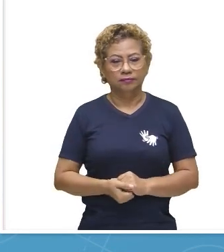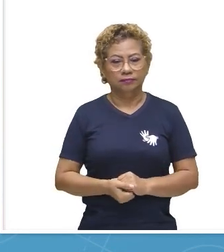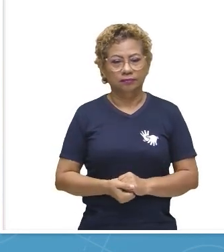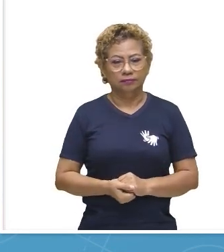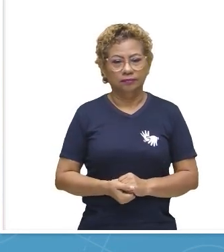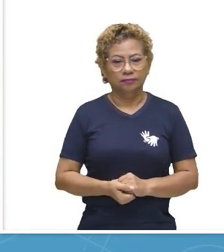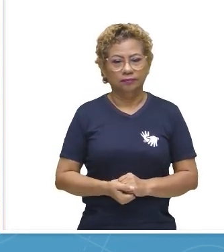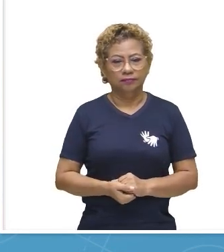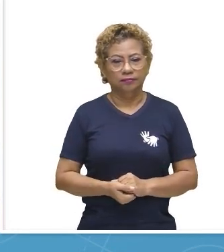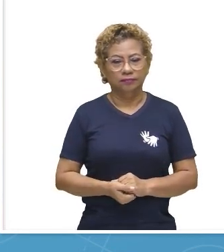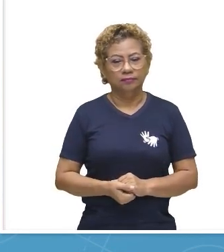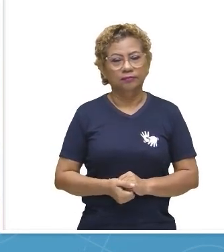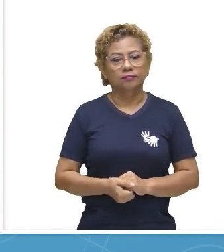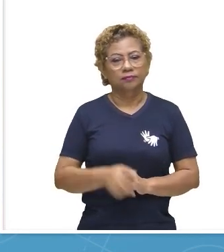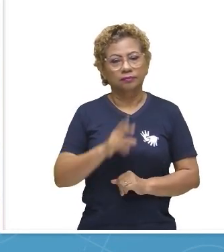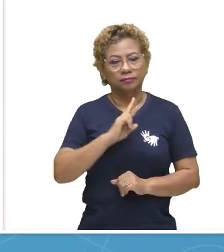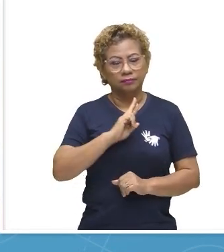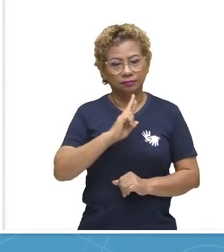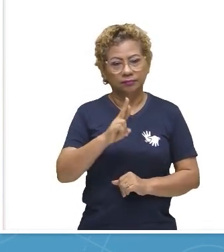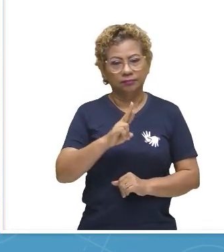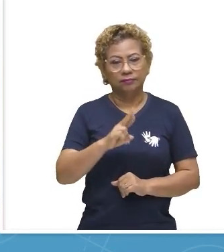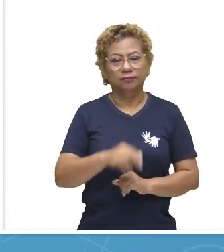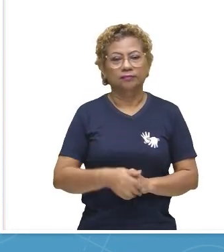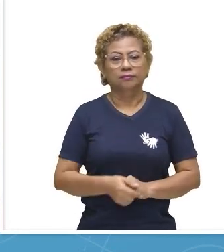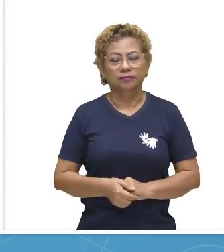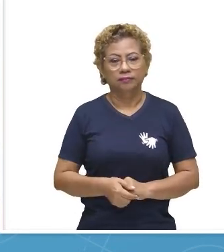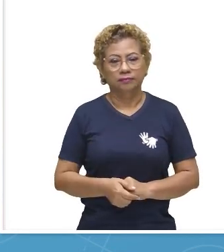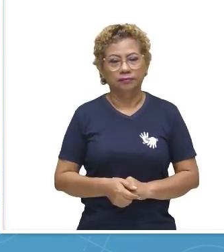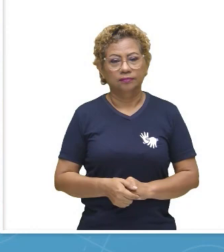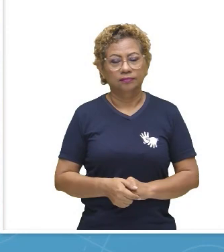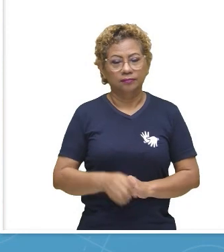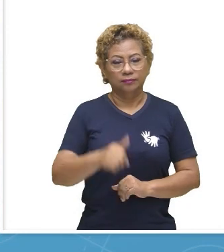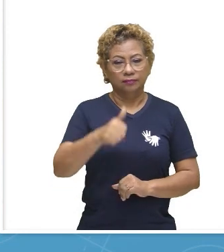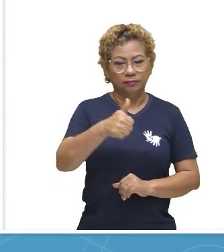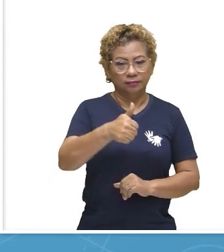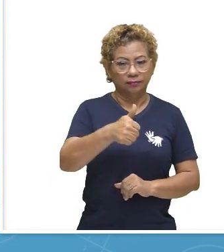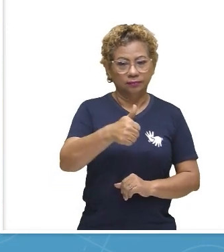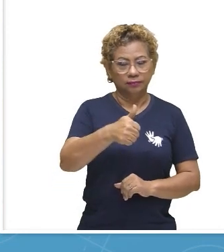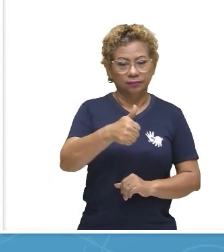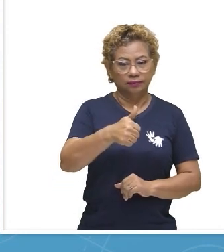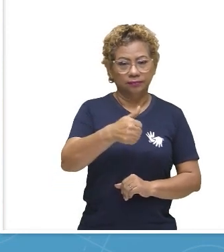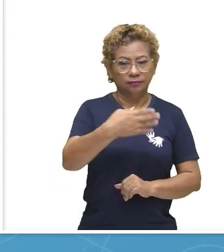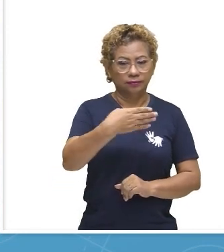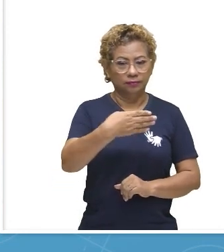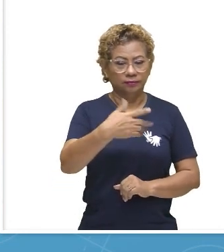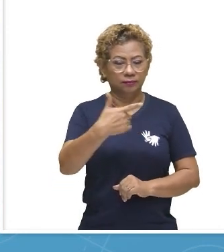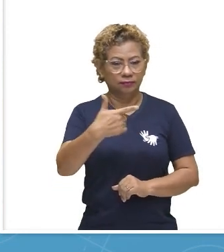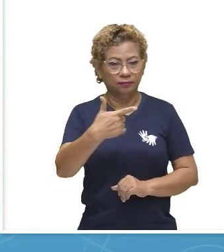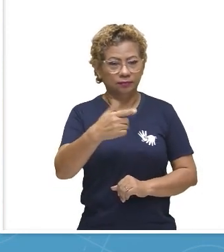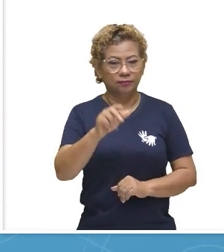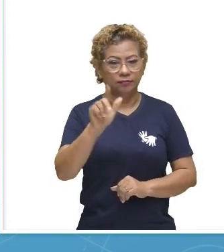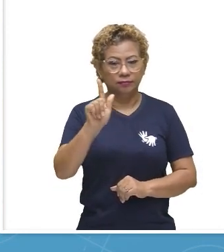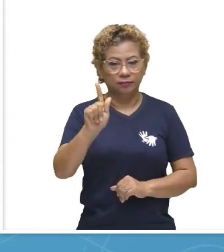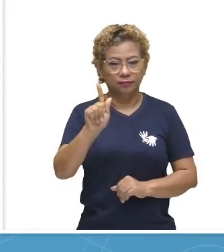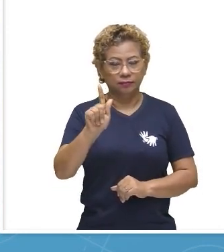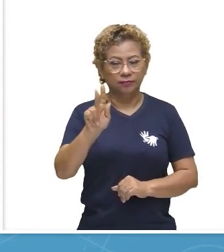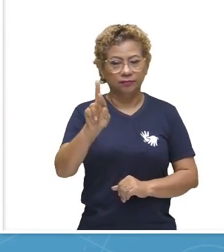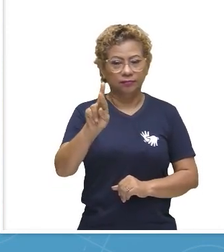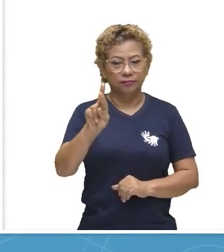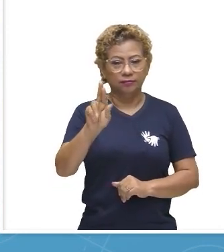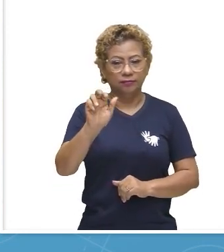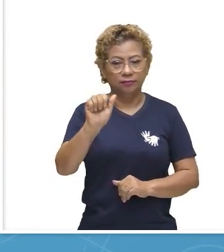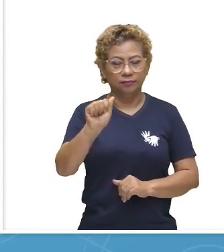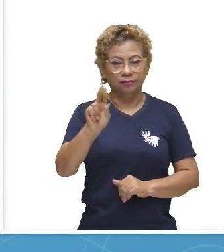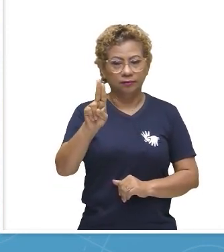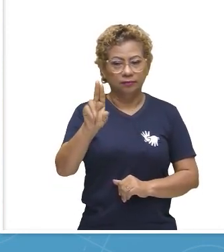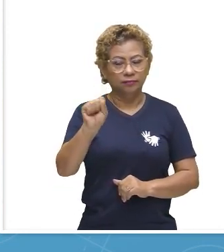gabarito. Resposta 142 graus. E não esqueçam de colocar aqui, ó, esse grauzinho aqui, né?